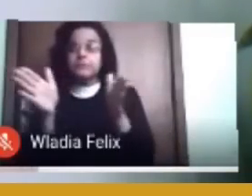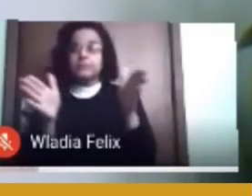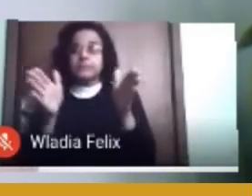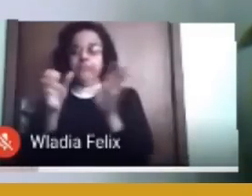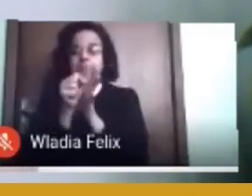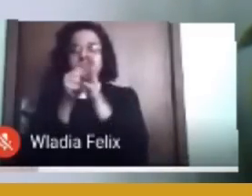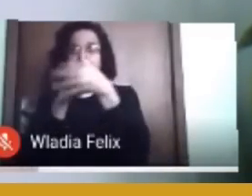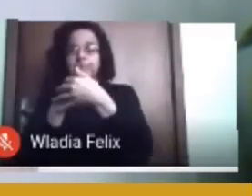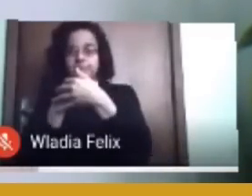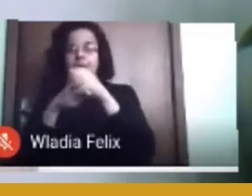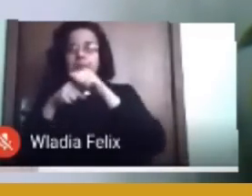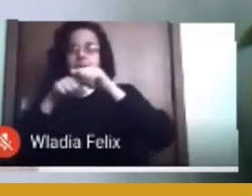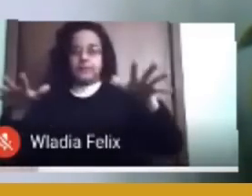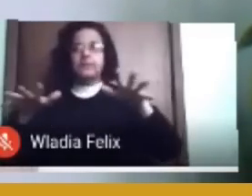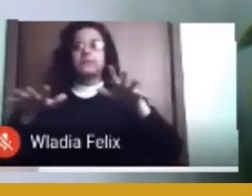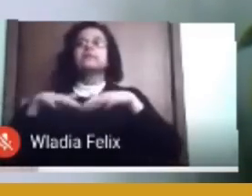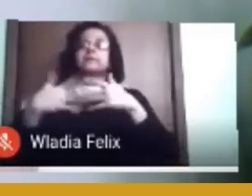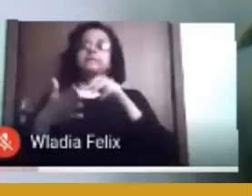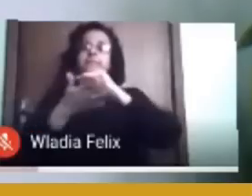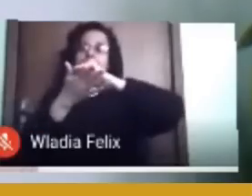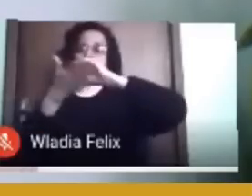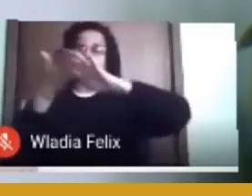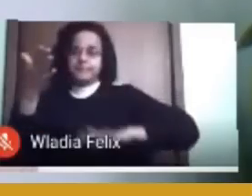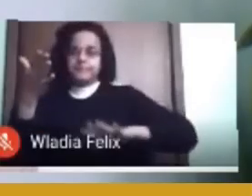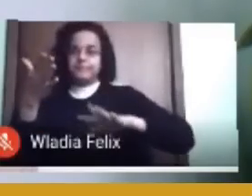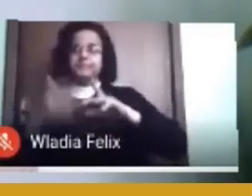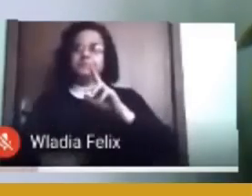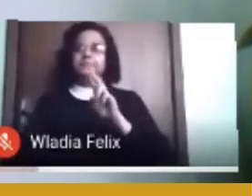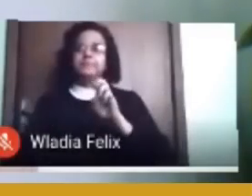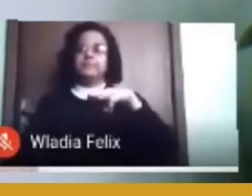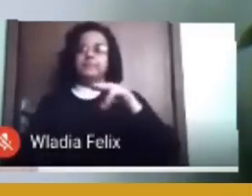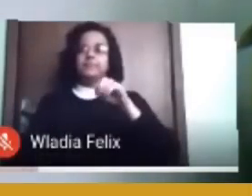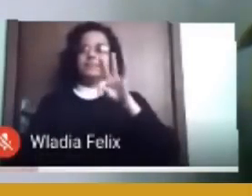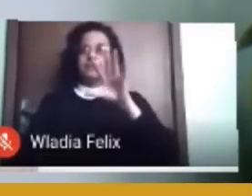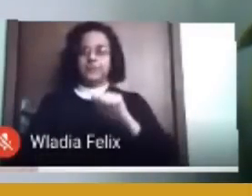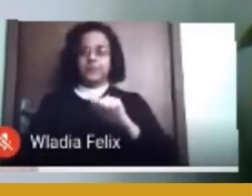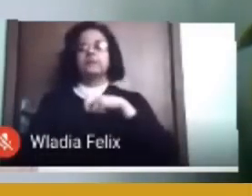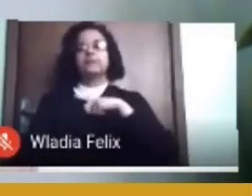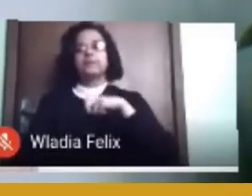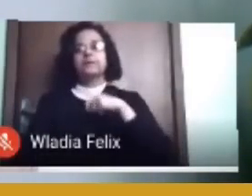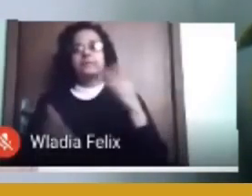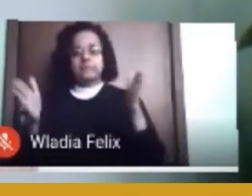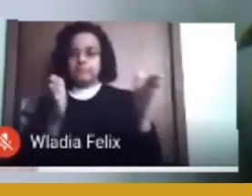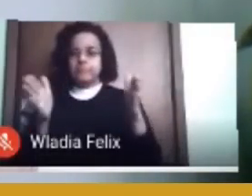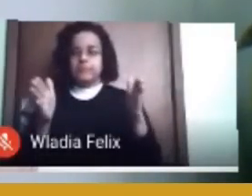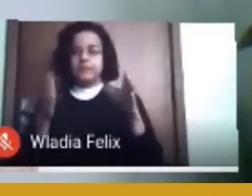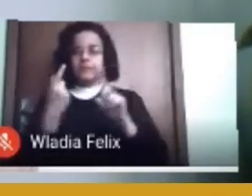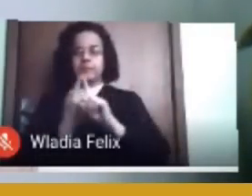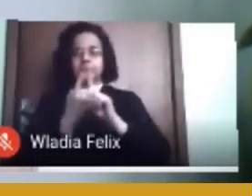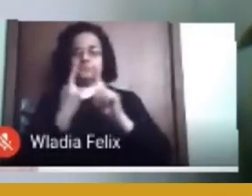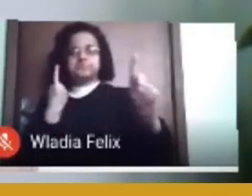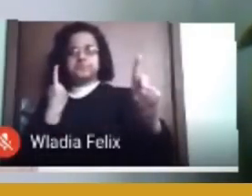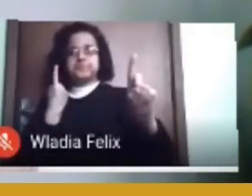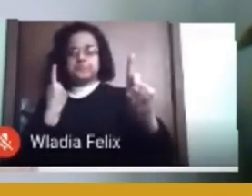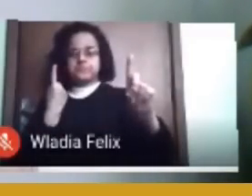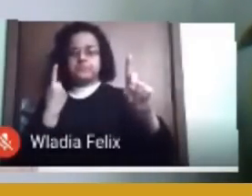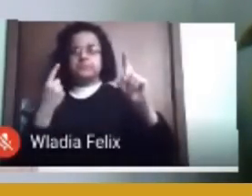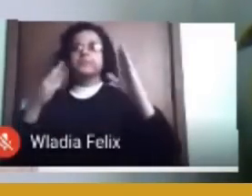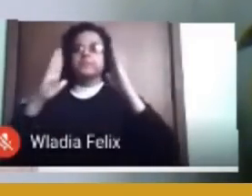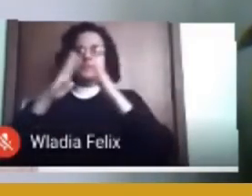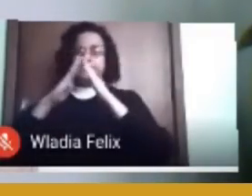propondo nesse período aí de distanciamento social, né, como o professor bem colocou, como que nós, enquanto educação, que